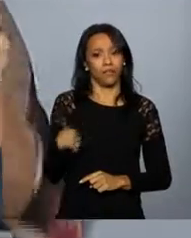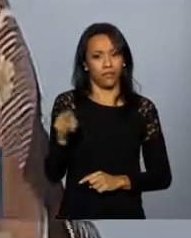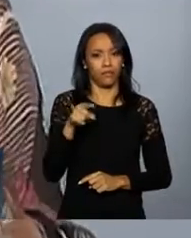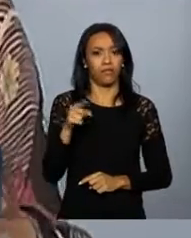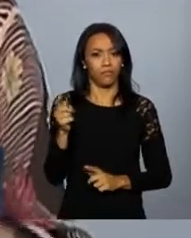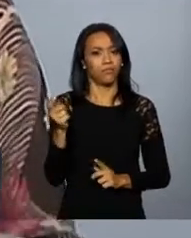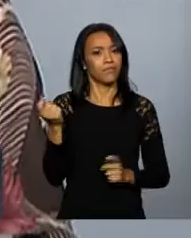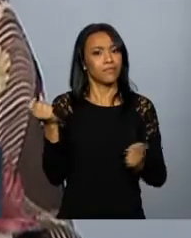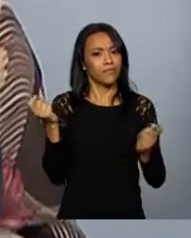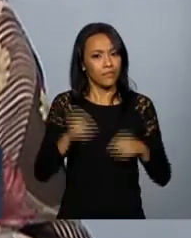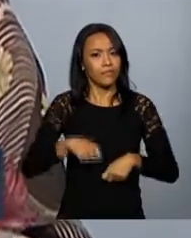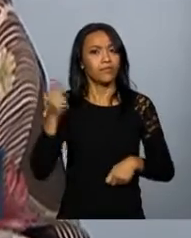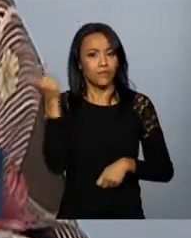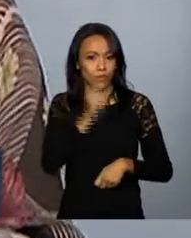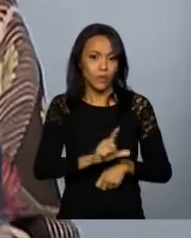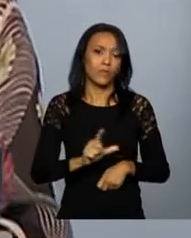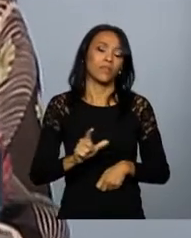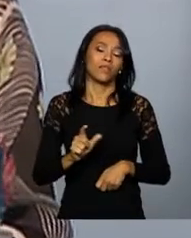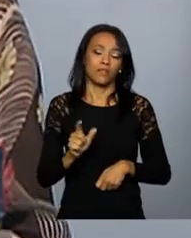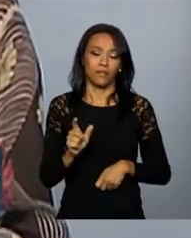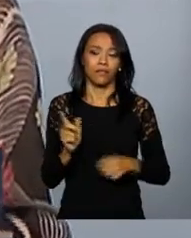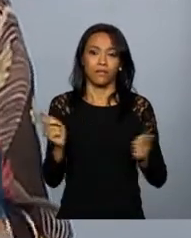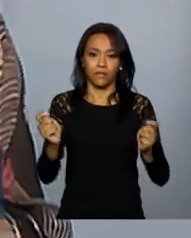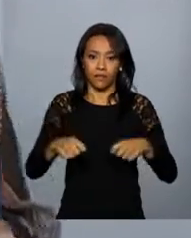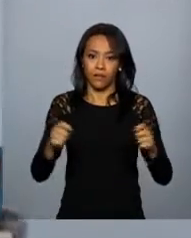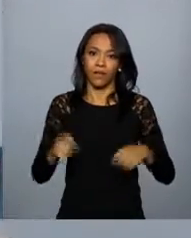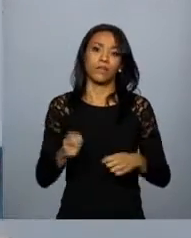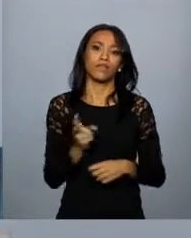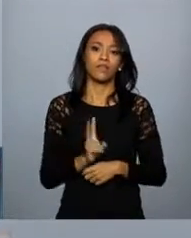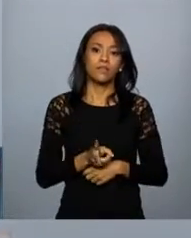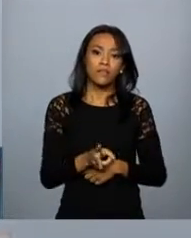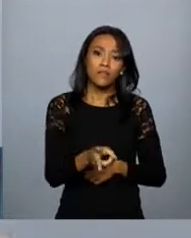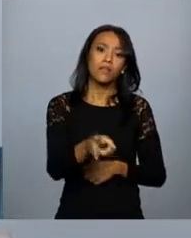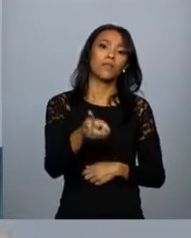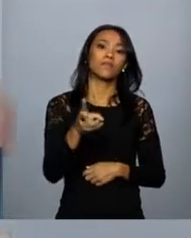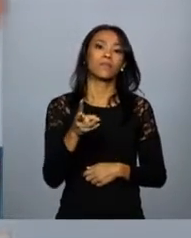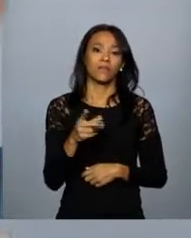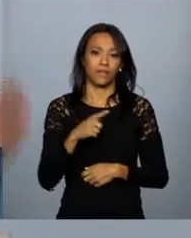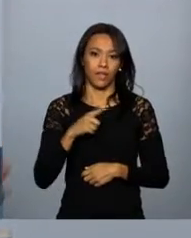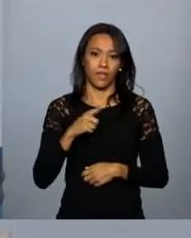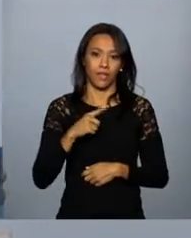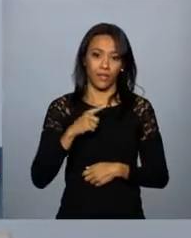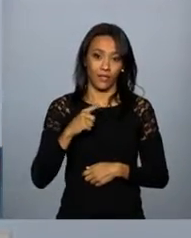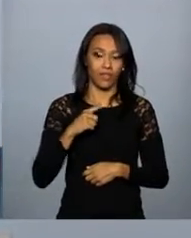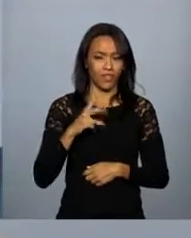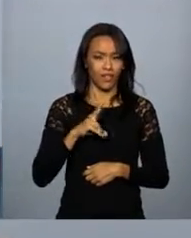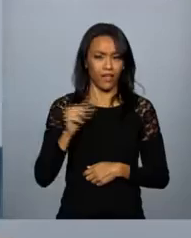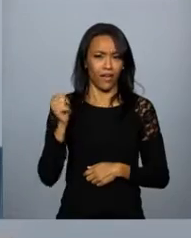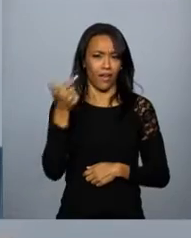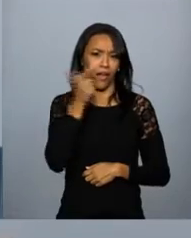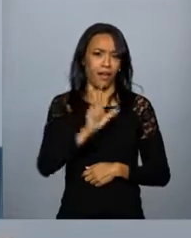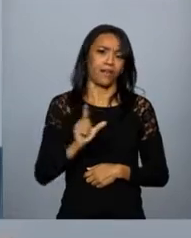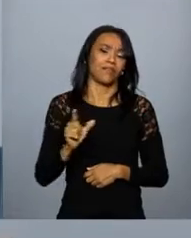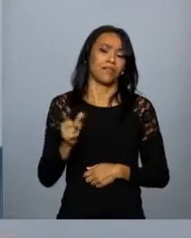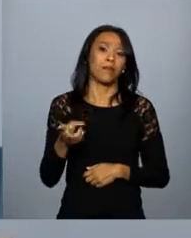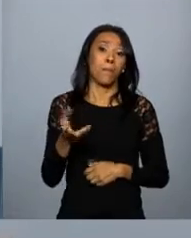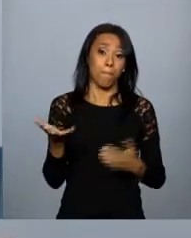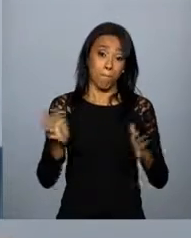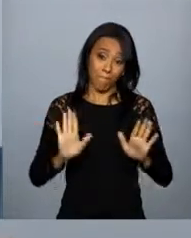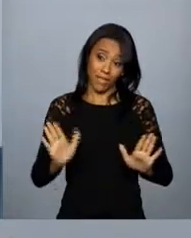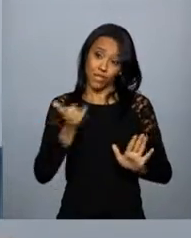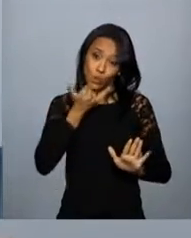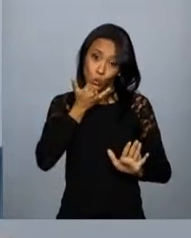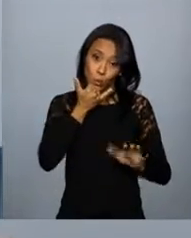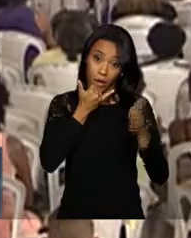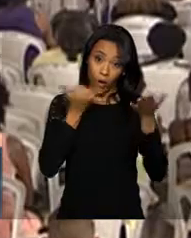continuar ganhando. Porque Itu sempre teve as coisas maiores. Vamos chegar lá. Mas hoje, o Aldo, me